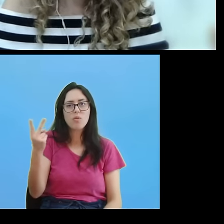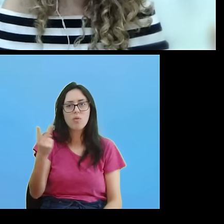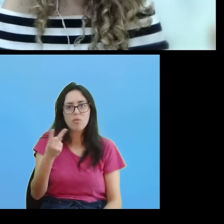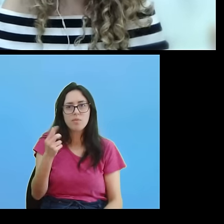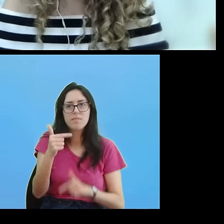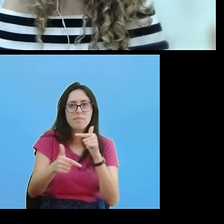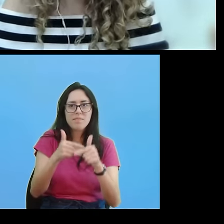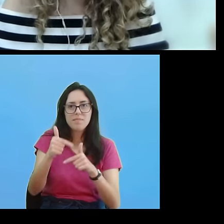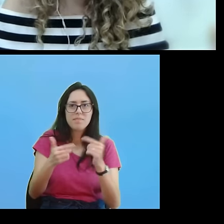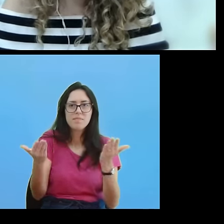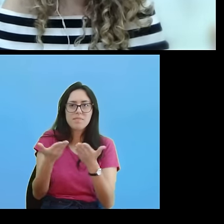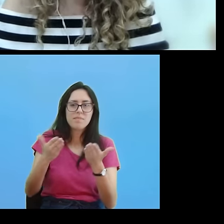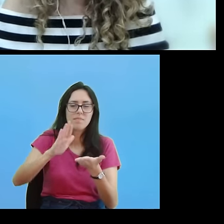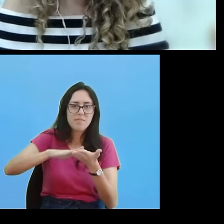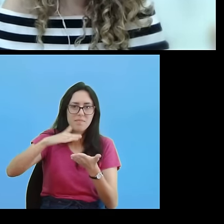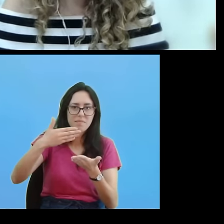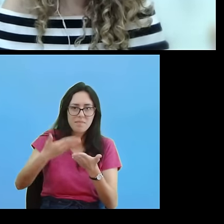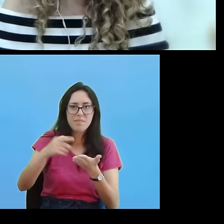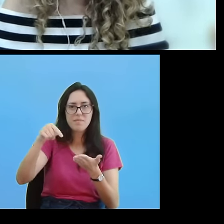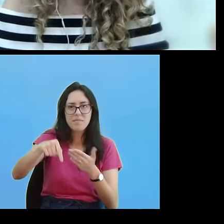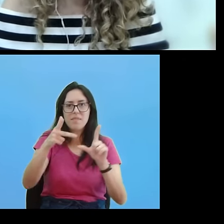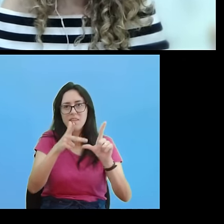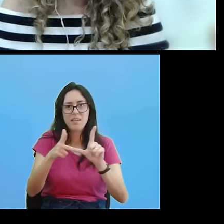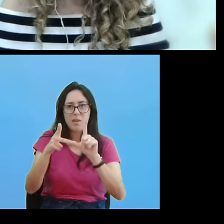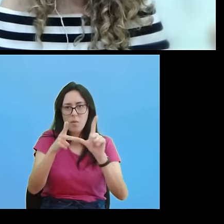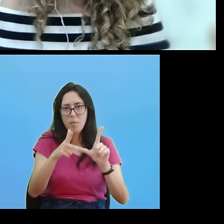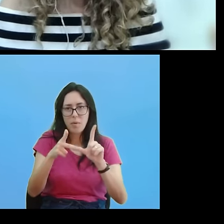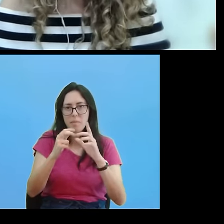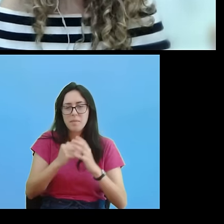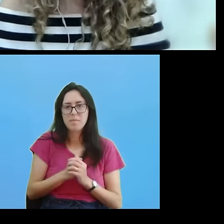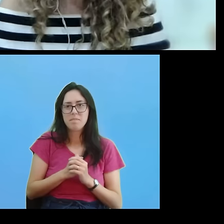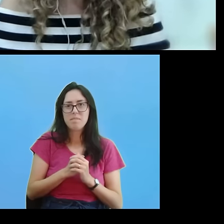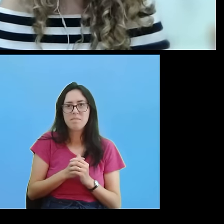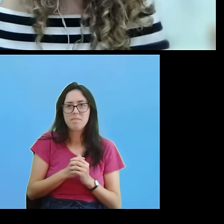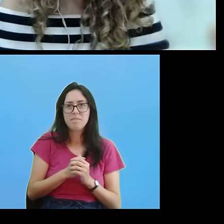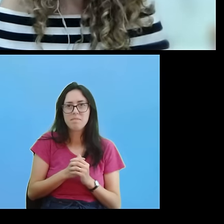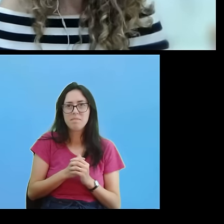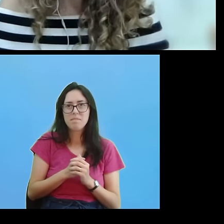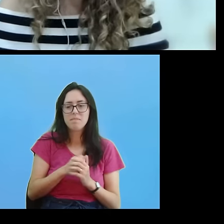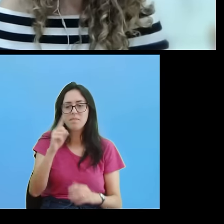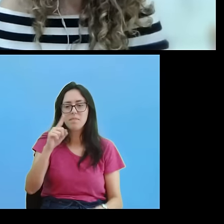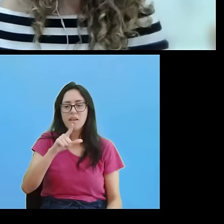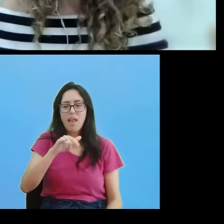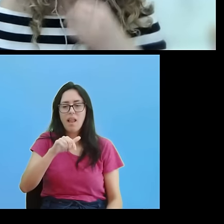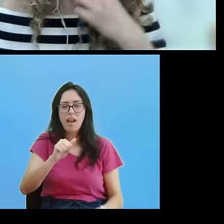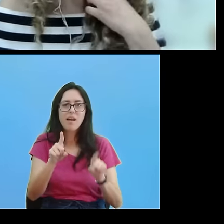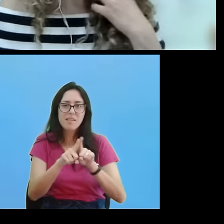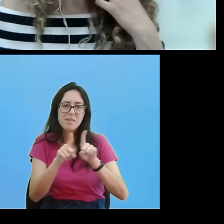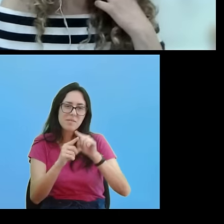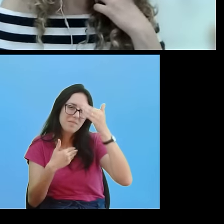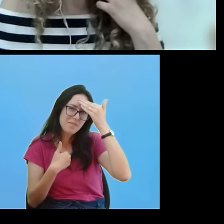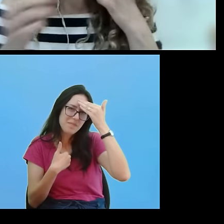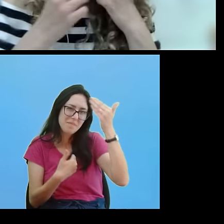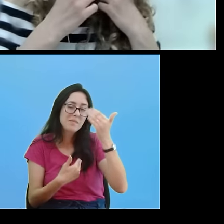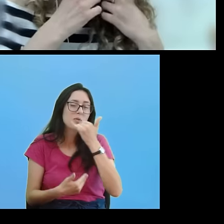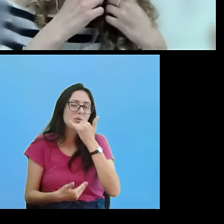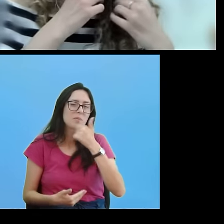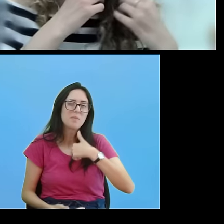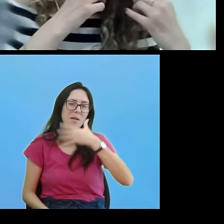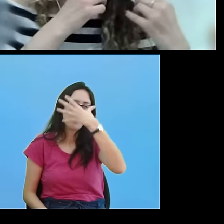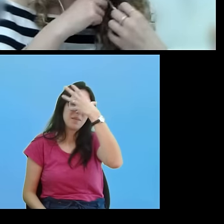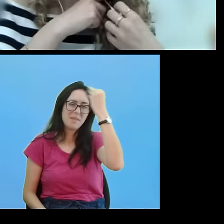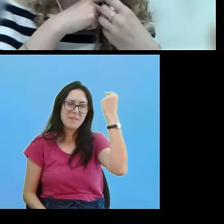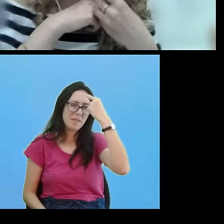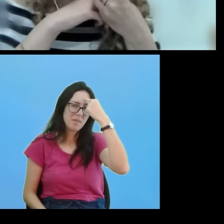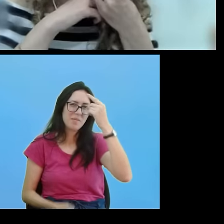trabalharam como intérpretes hoje nesta web. E gostaria de aproveitar para te agradecer. Desculpa, Sueli, achei que você já tinha